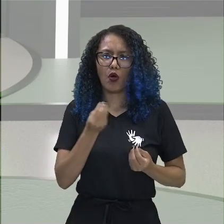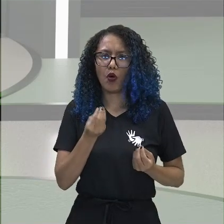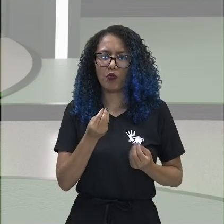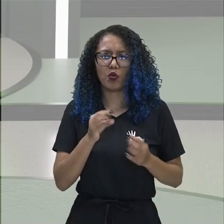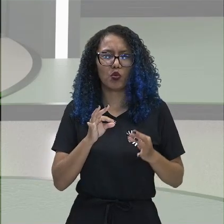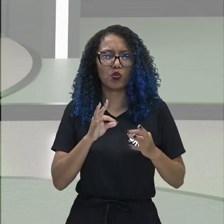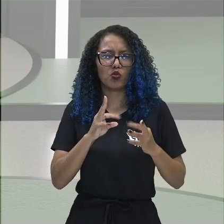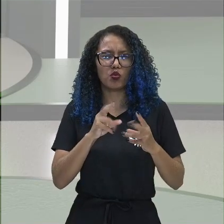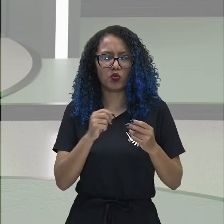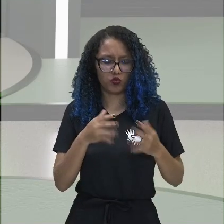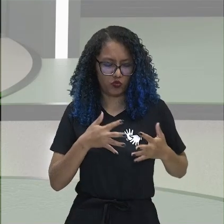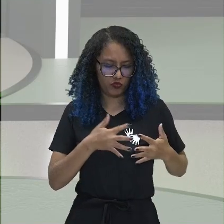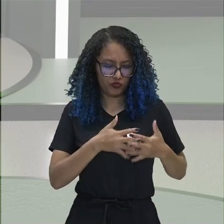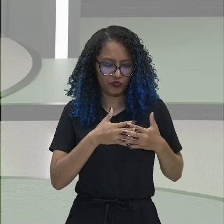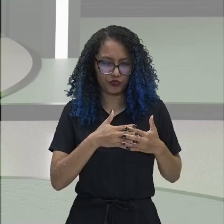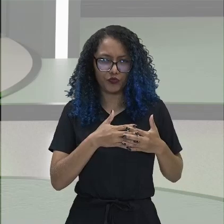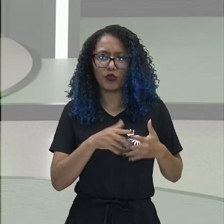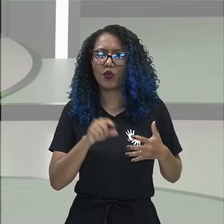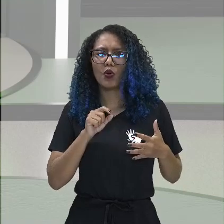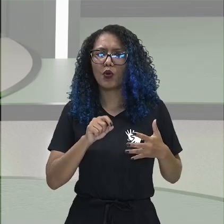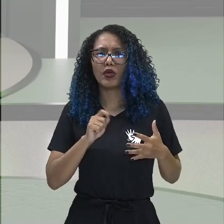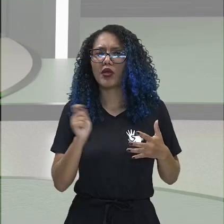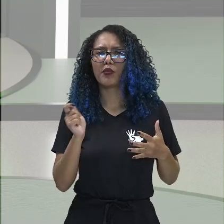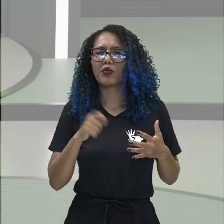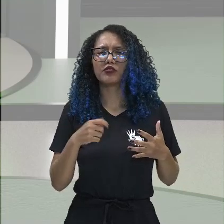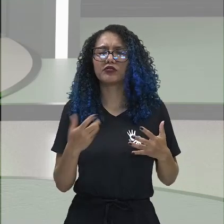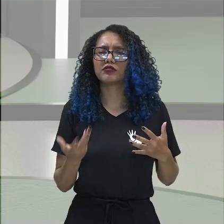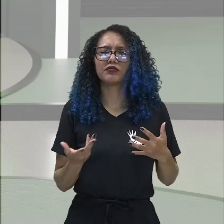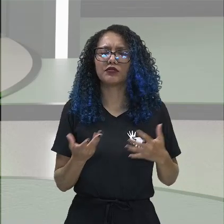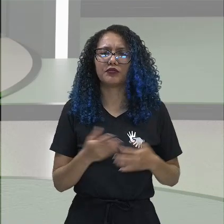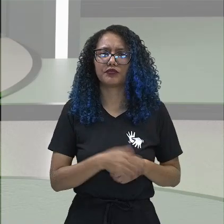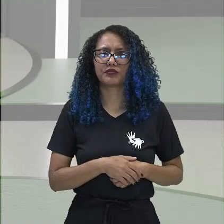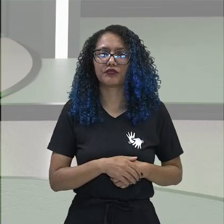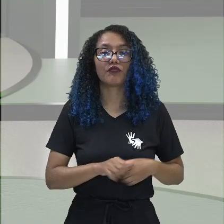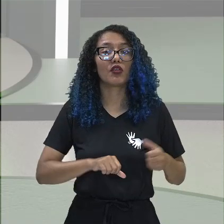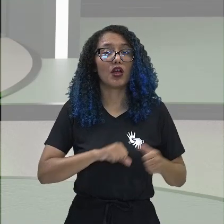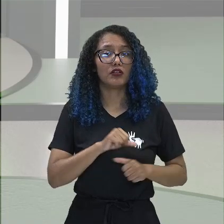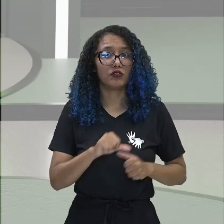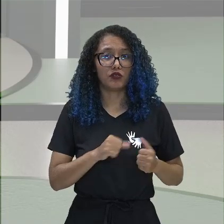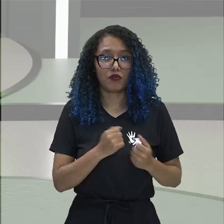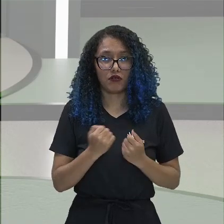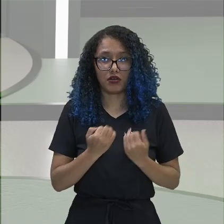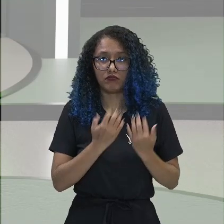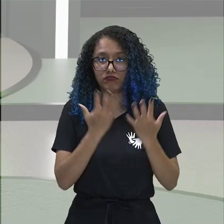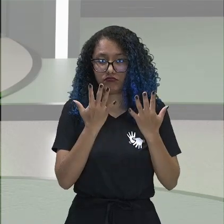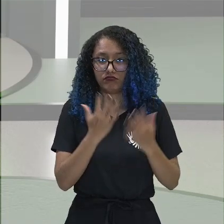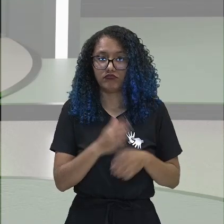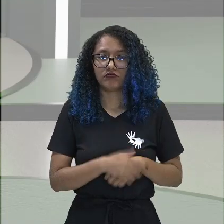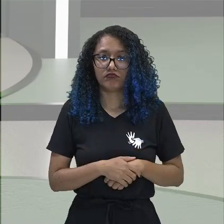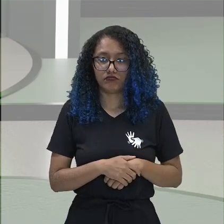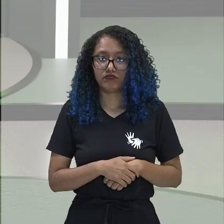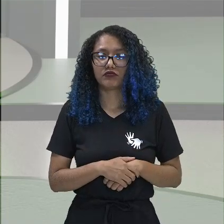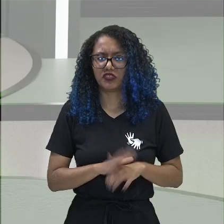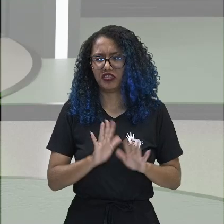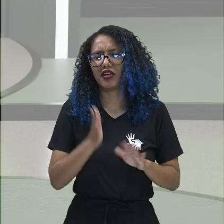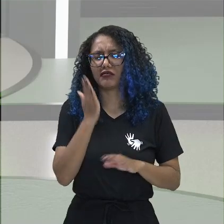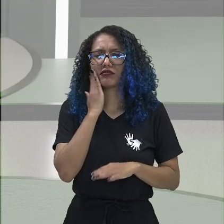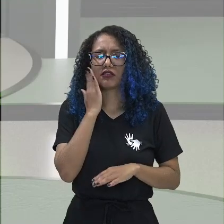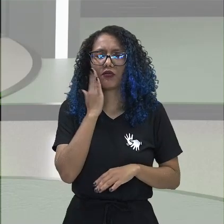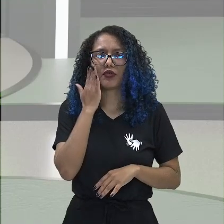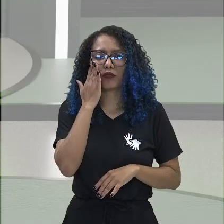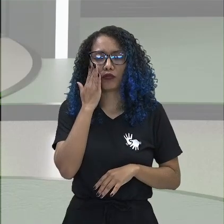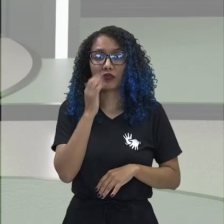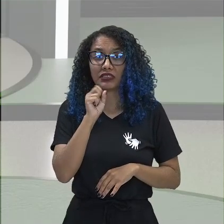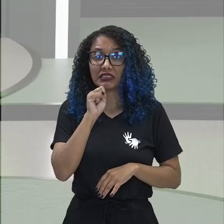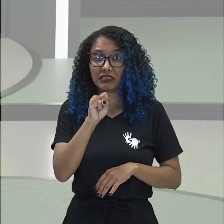de capilares vai permitir com que essas trocas gasosas ocorram. E nós já sabemos, hein? Quando esse sangue